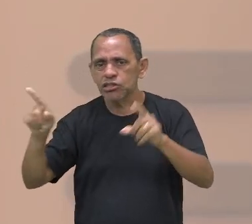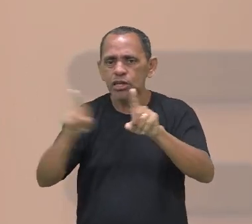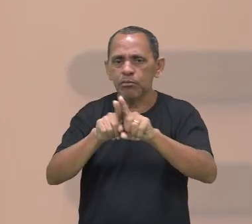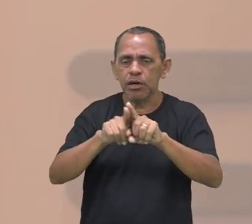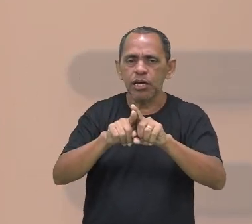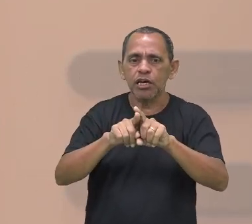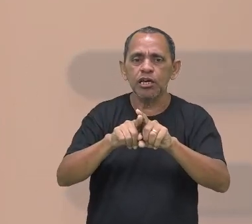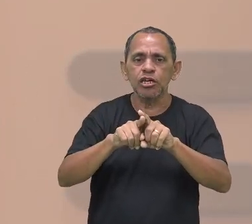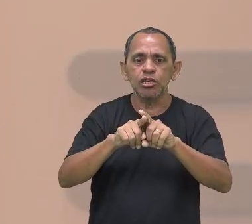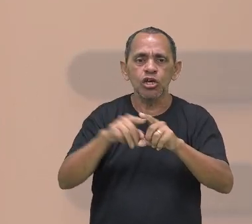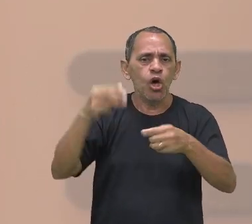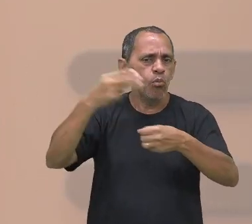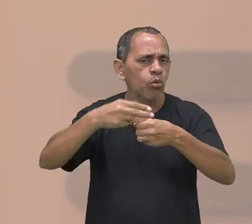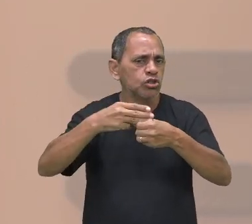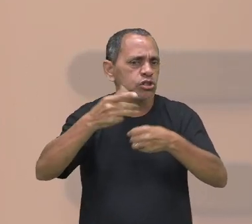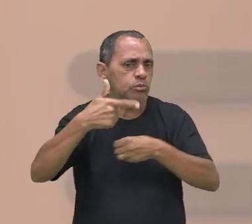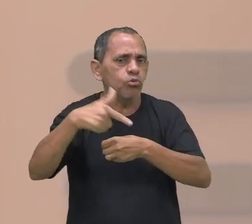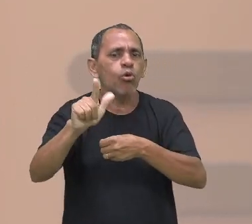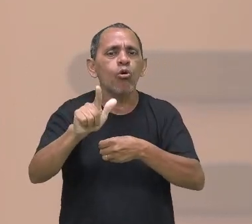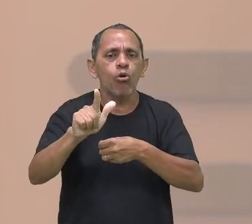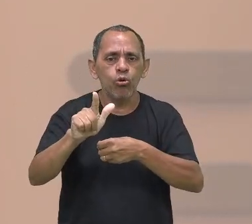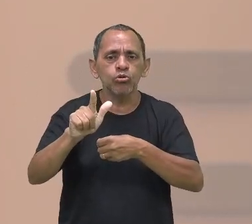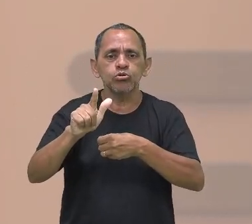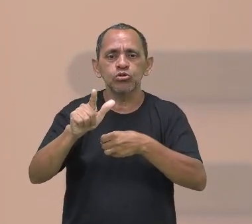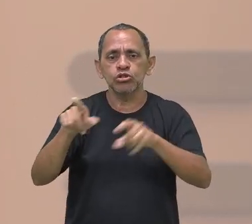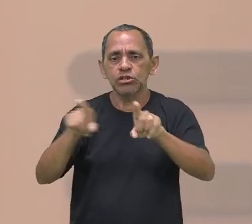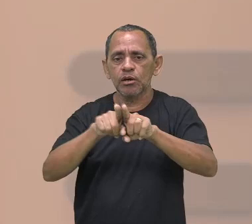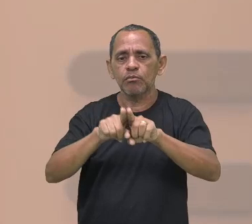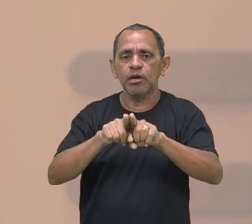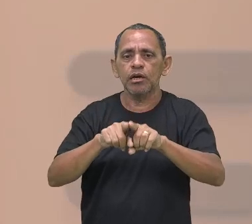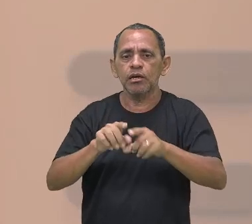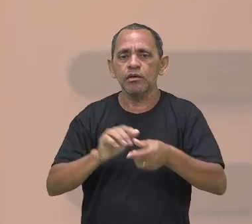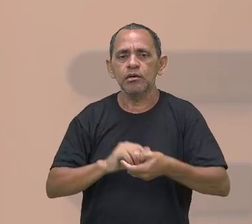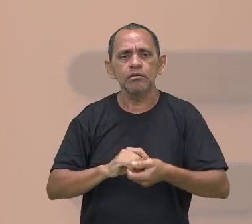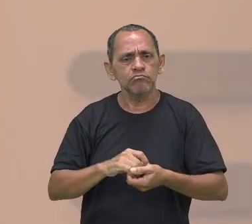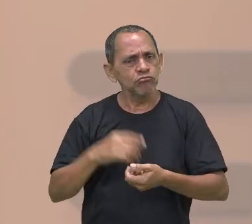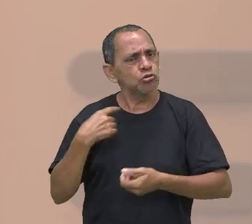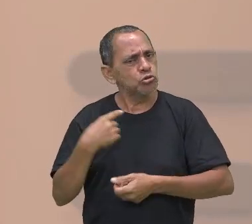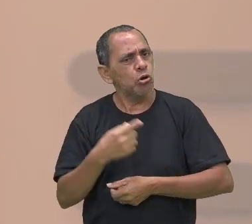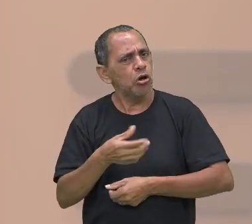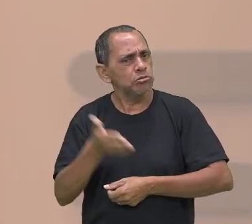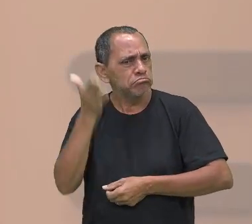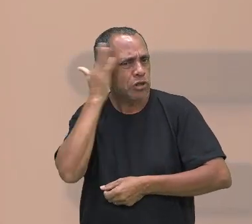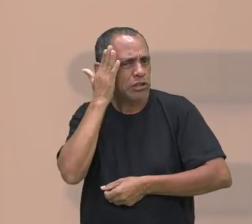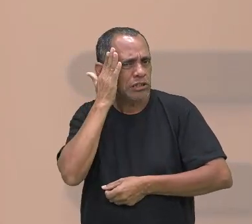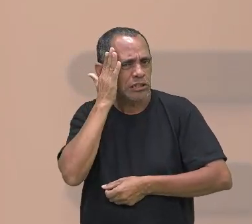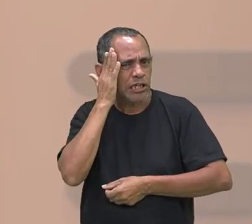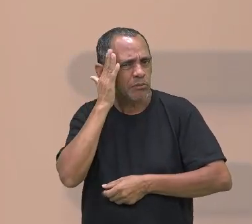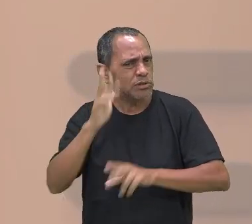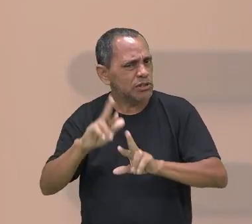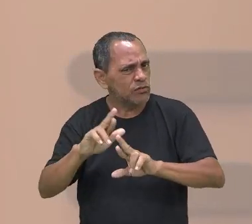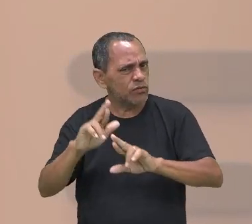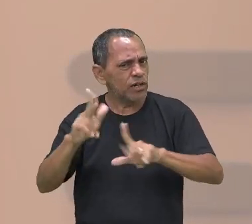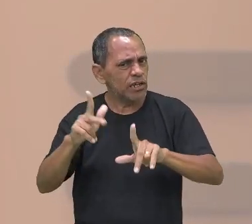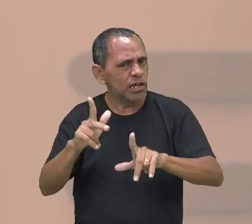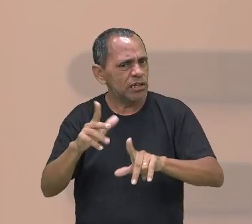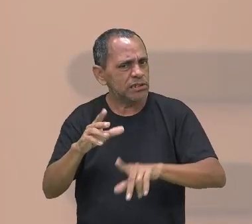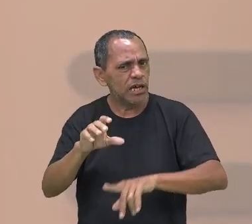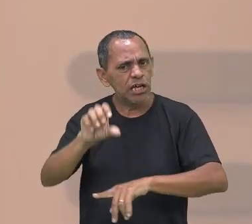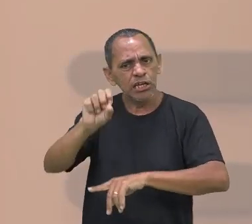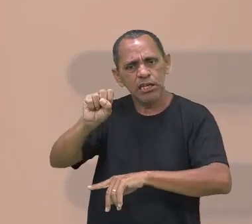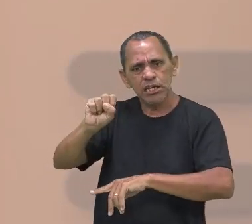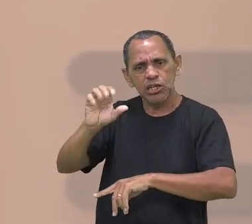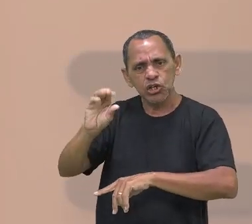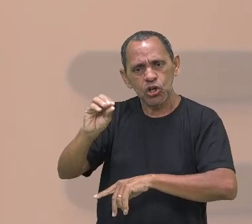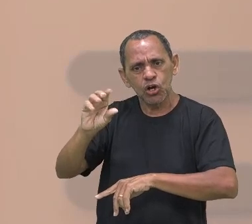mais a oeste do estado do Amazonas, você já sabe, o sotaque dele é de tal município. A